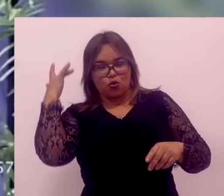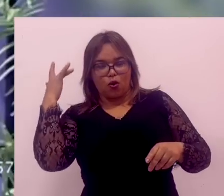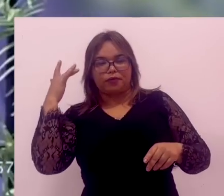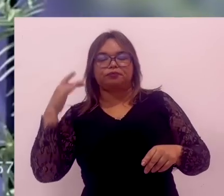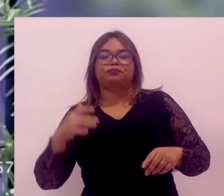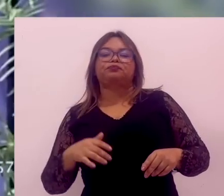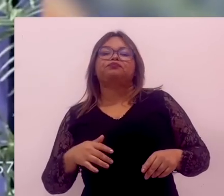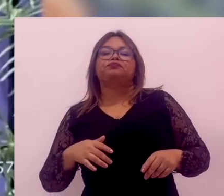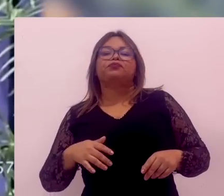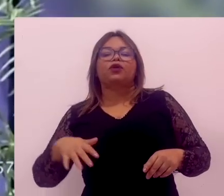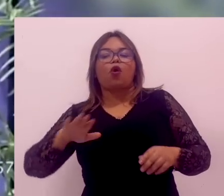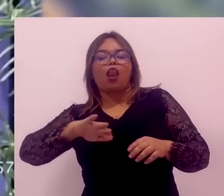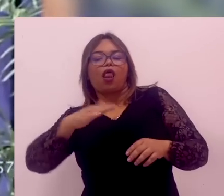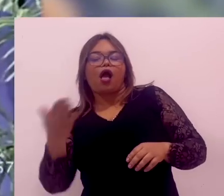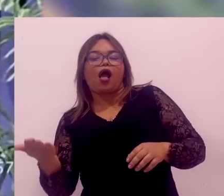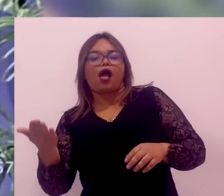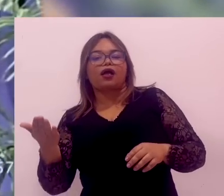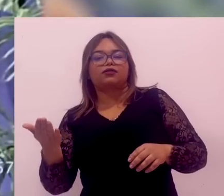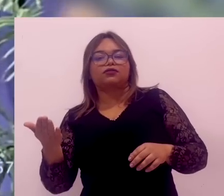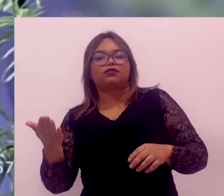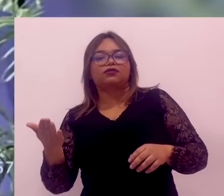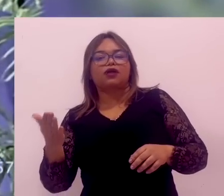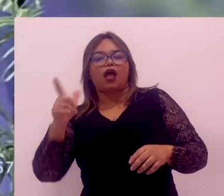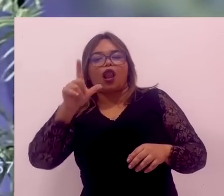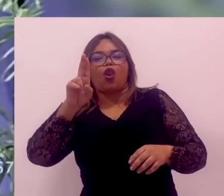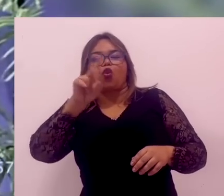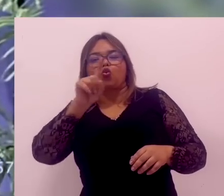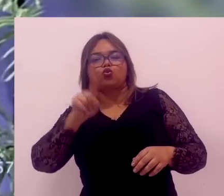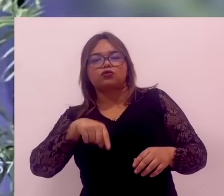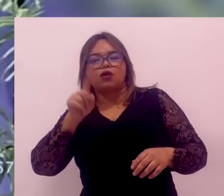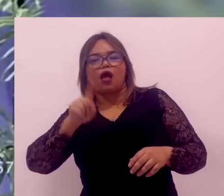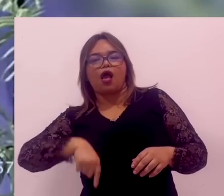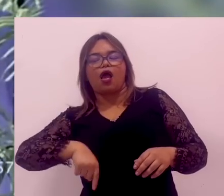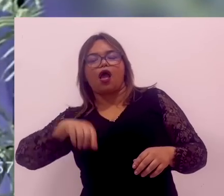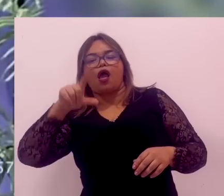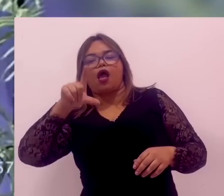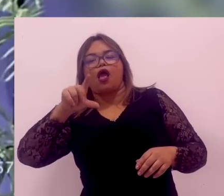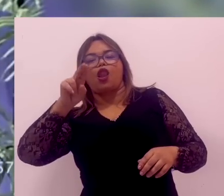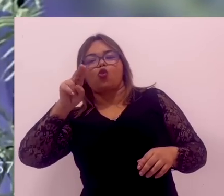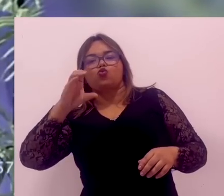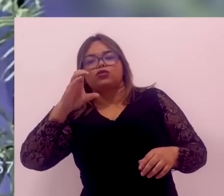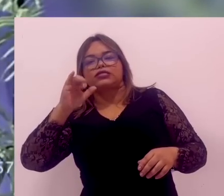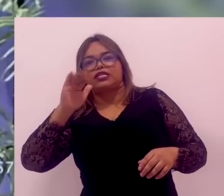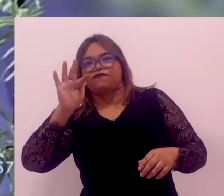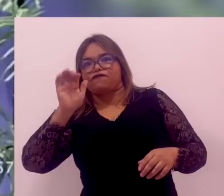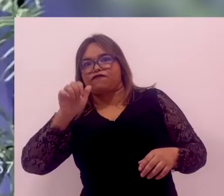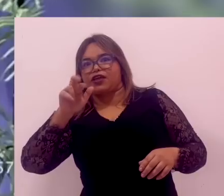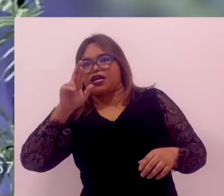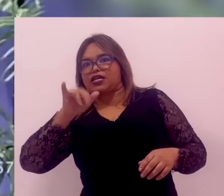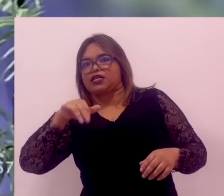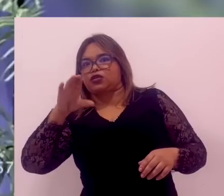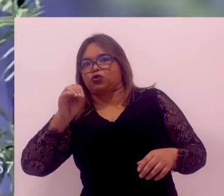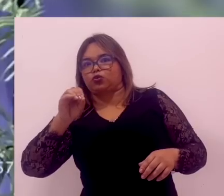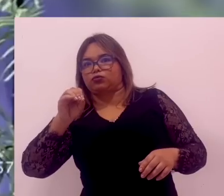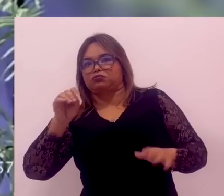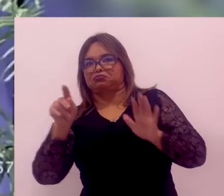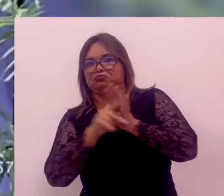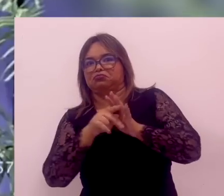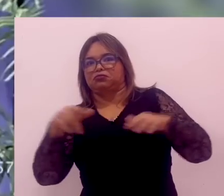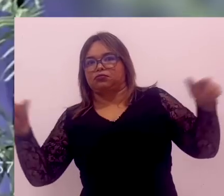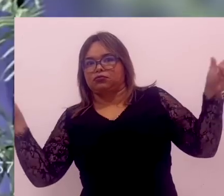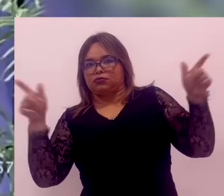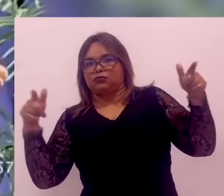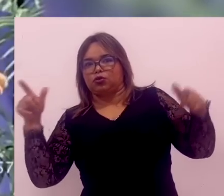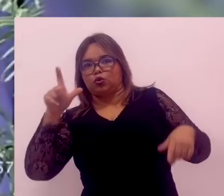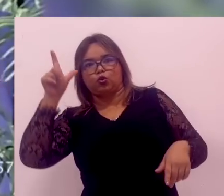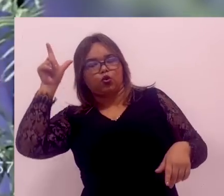luciferinos. E os do lado escuro são conhecidos como bruxas, magos e satanistas. E eles são todos amigos, porque